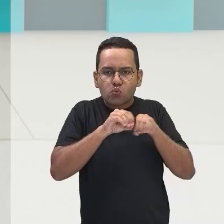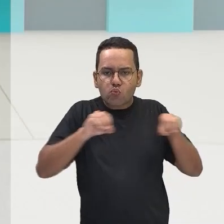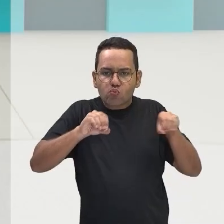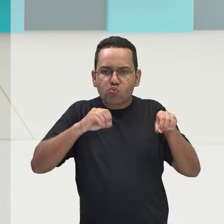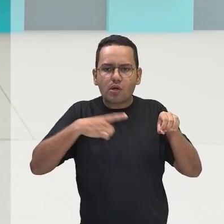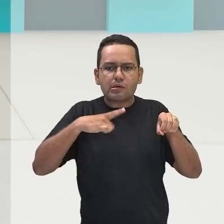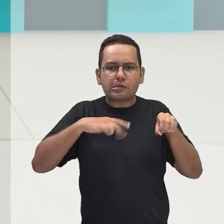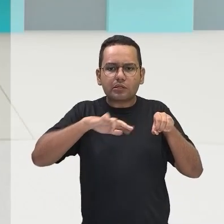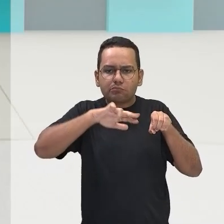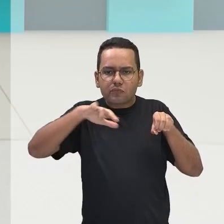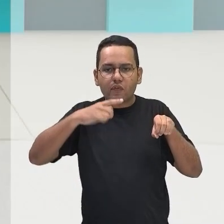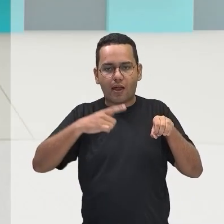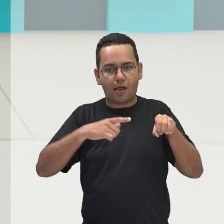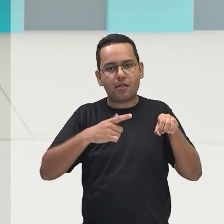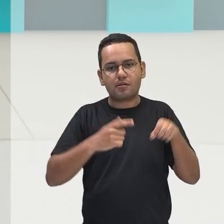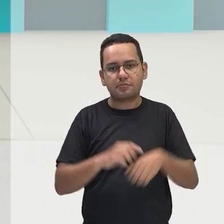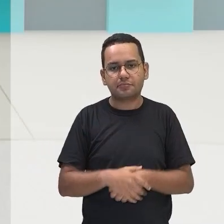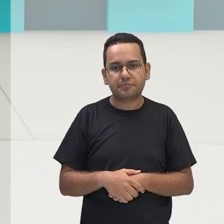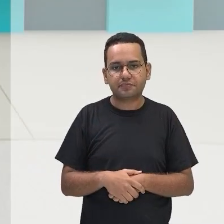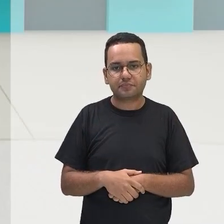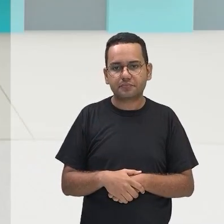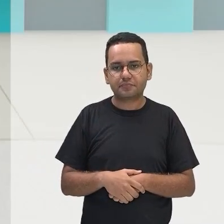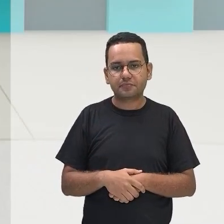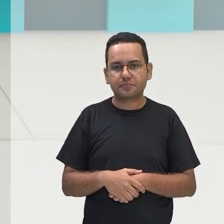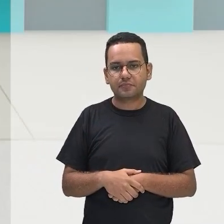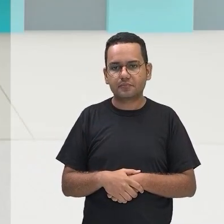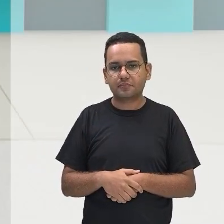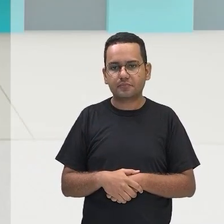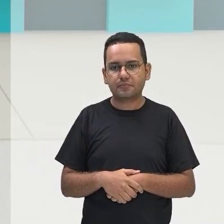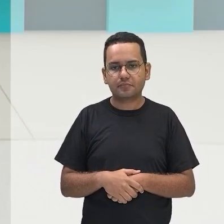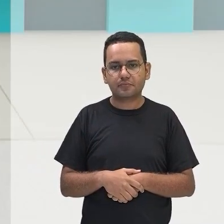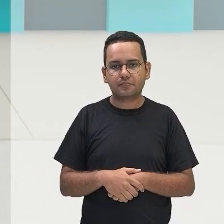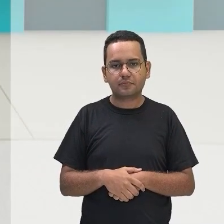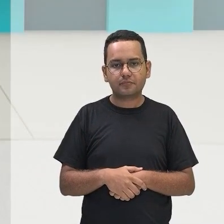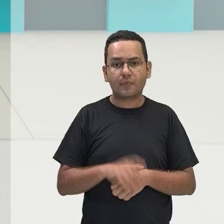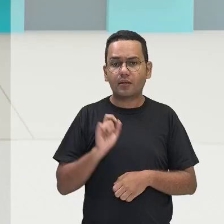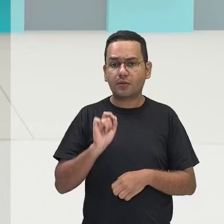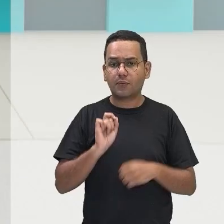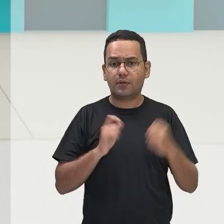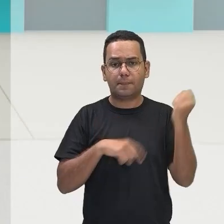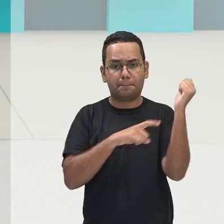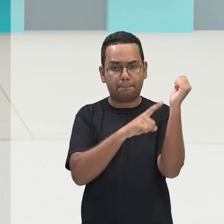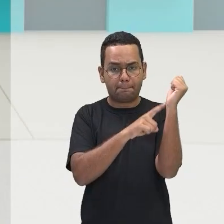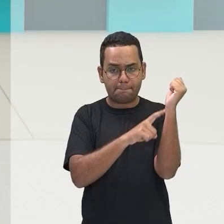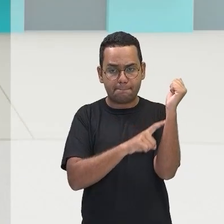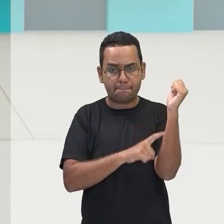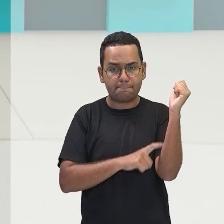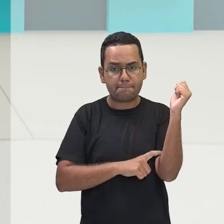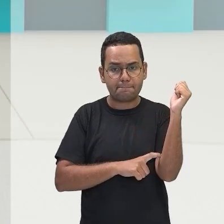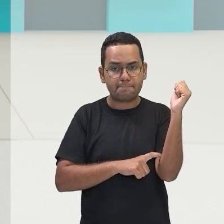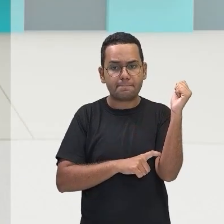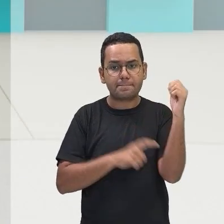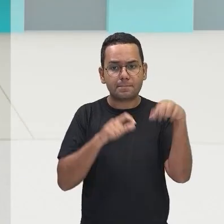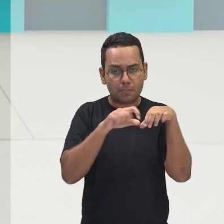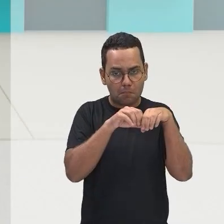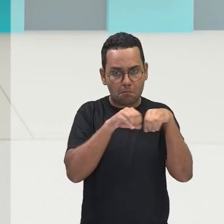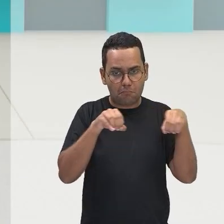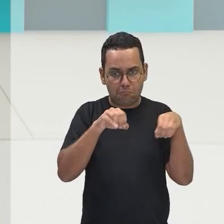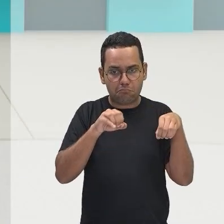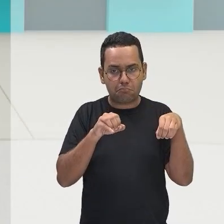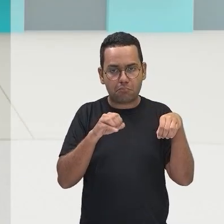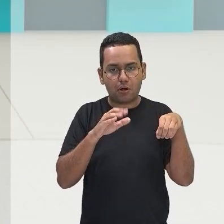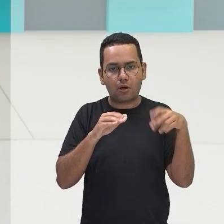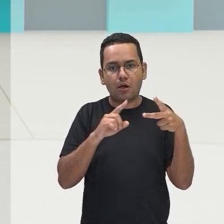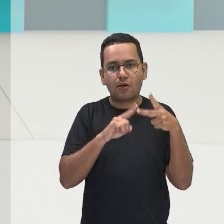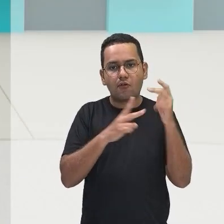principais tipos, vocês estão vendo aí, ó, tá anotado, né? São as artérias, que são os grandes calibres, as veias e